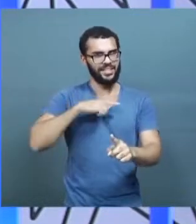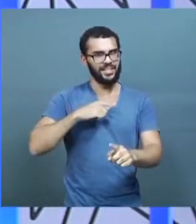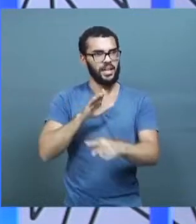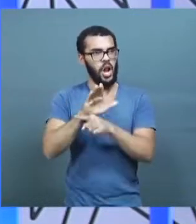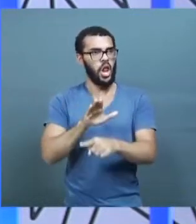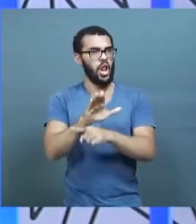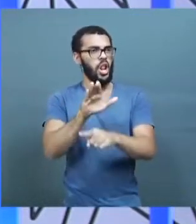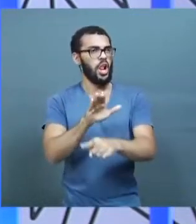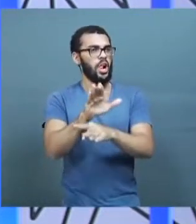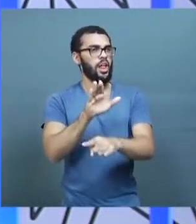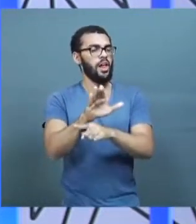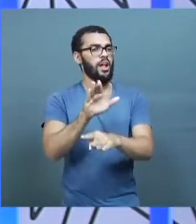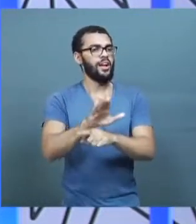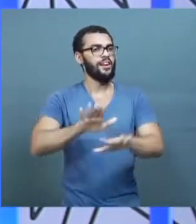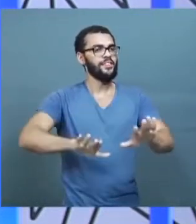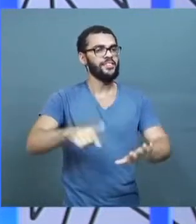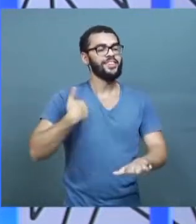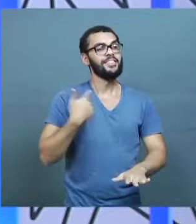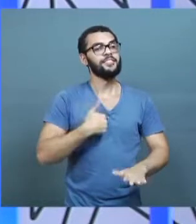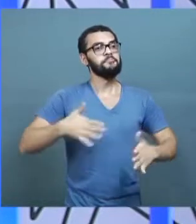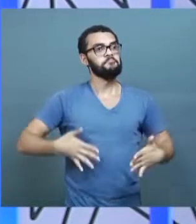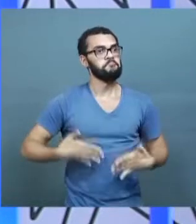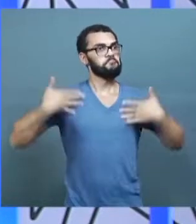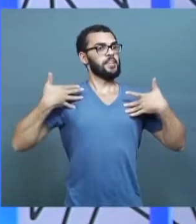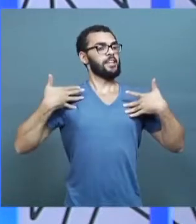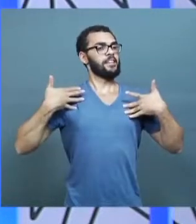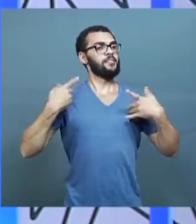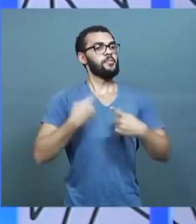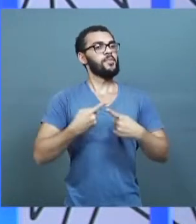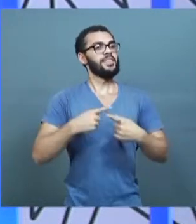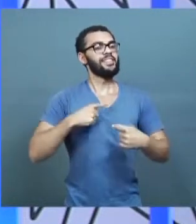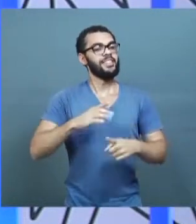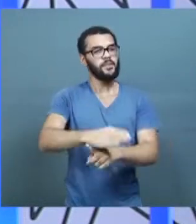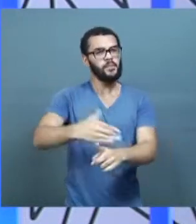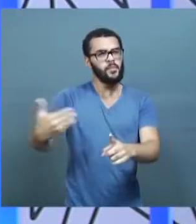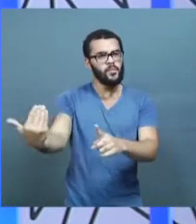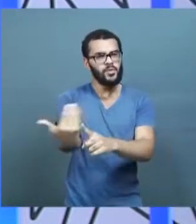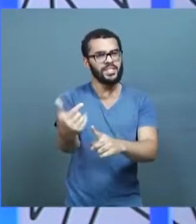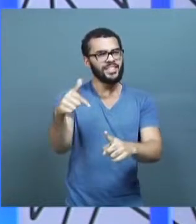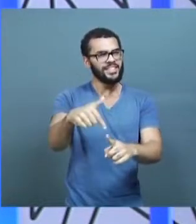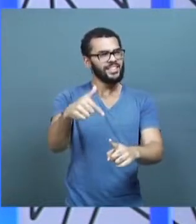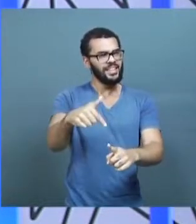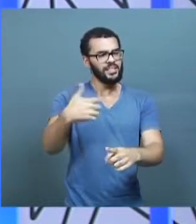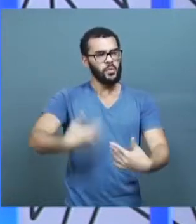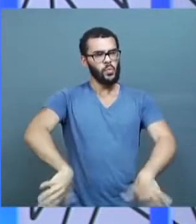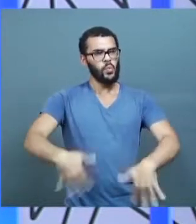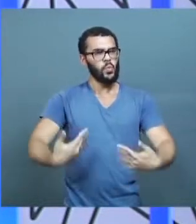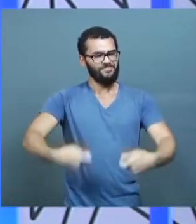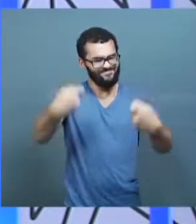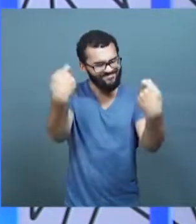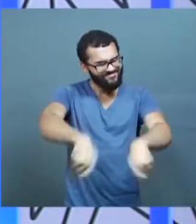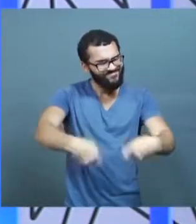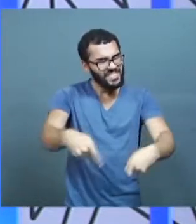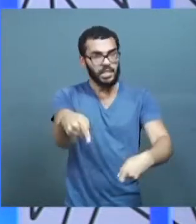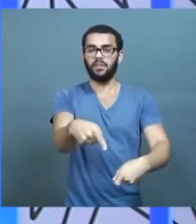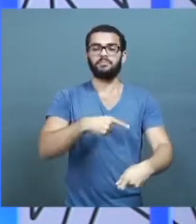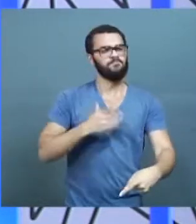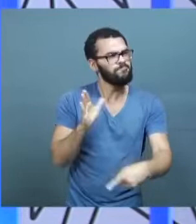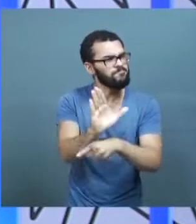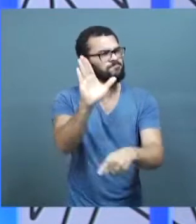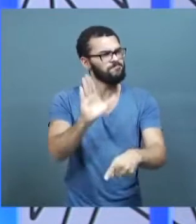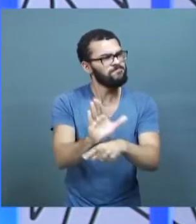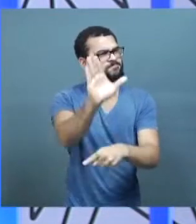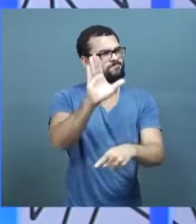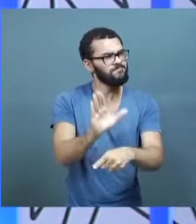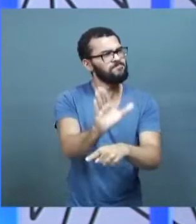surpresas muito agradáveis de ver que a comunidade que mais precisa é a que mais que ajuda. É que mais ajuda, que mais